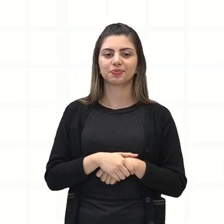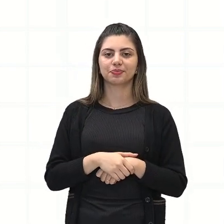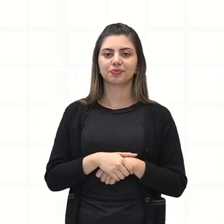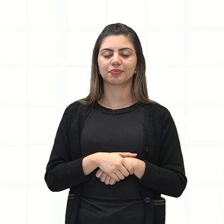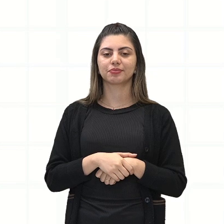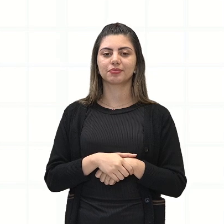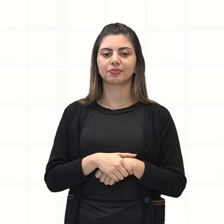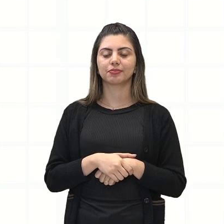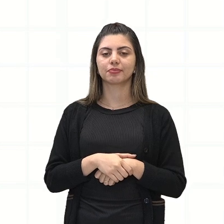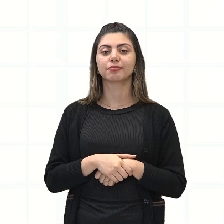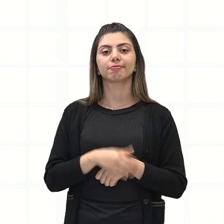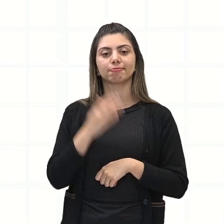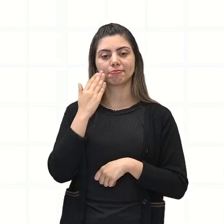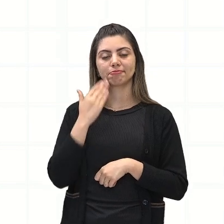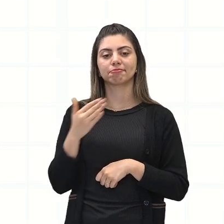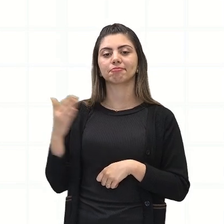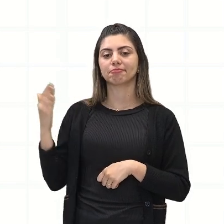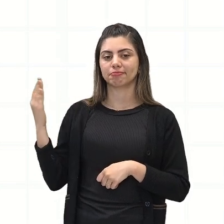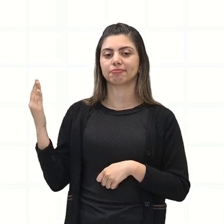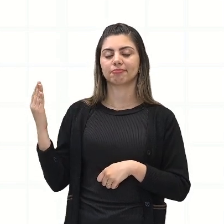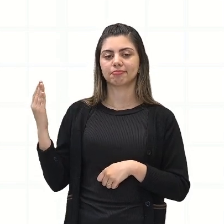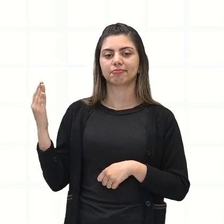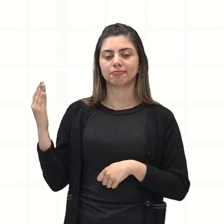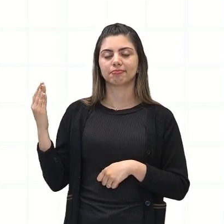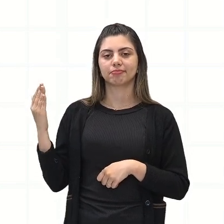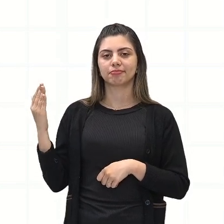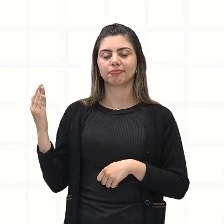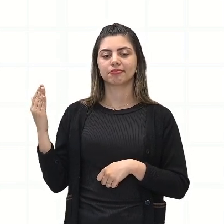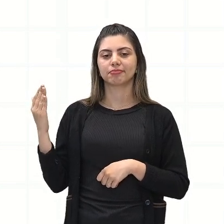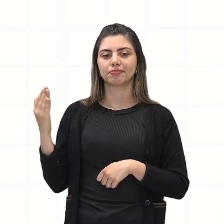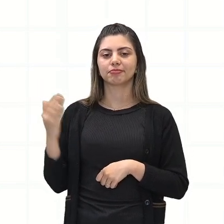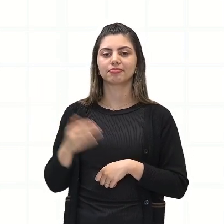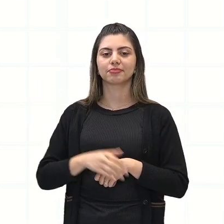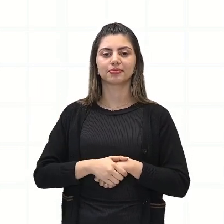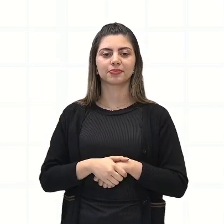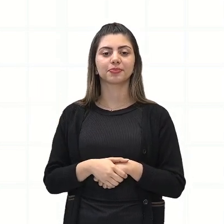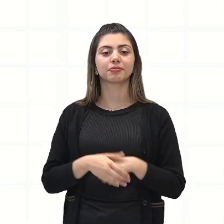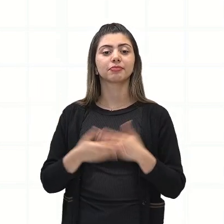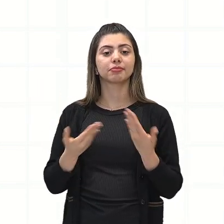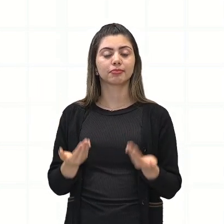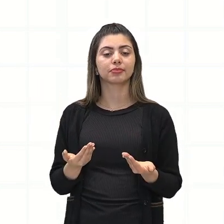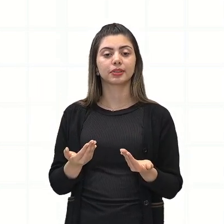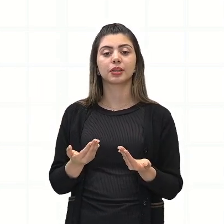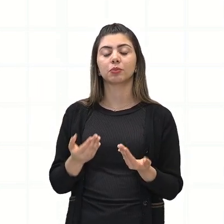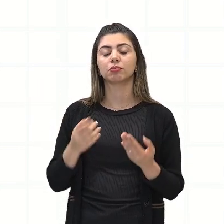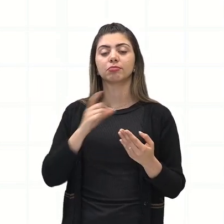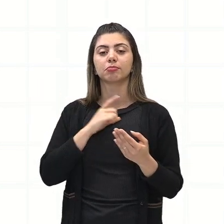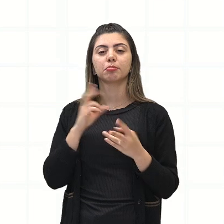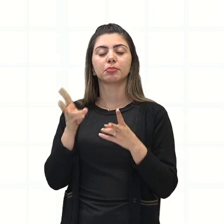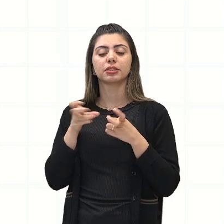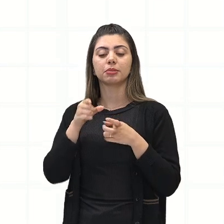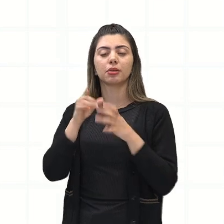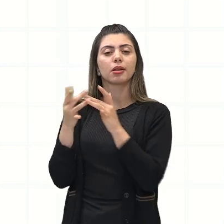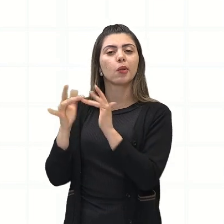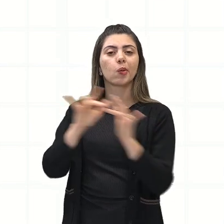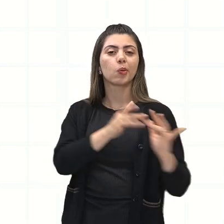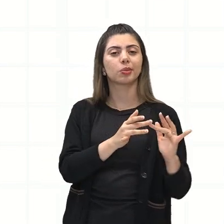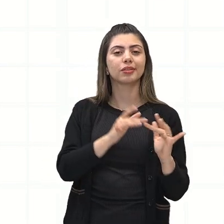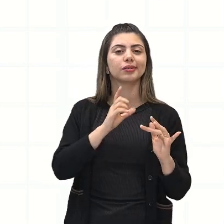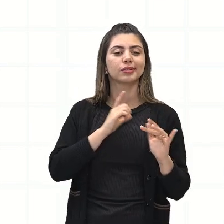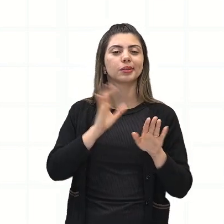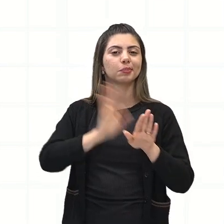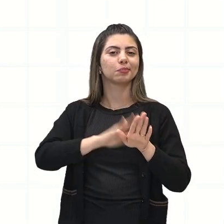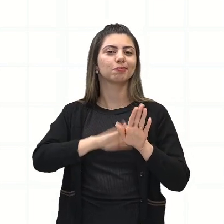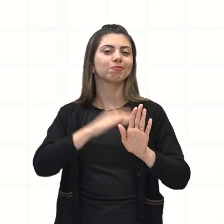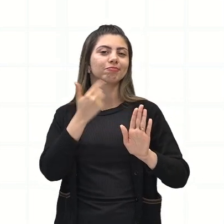correu rápido, e sim comparando aí como uma tartaruga. O todo aí traz essa